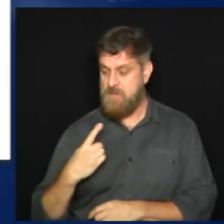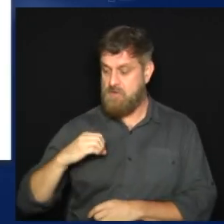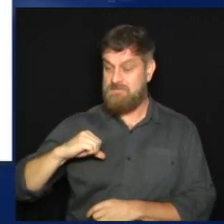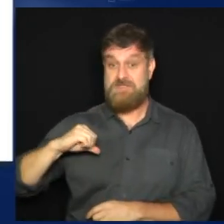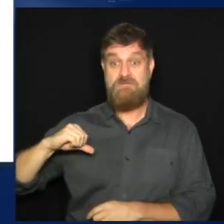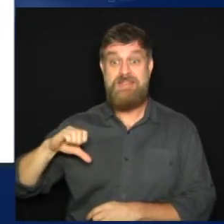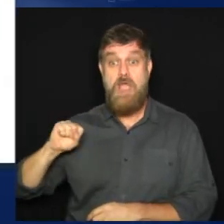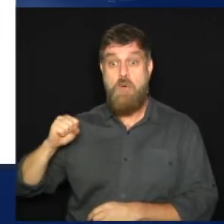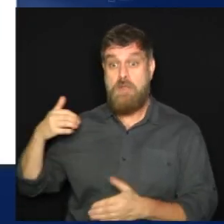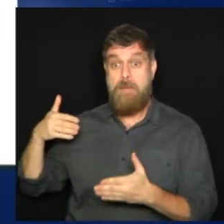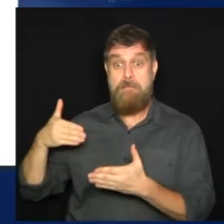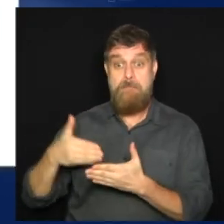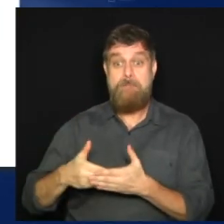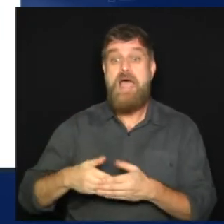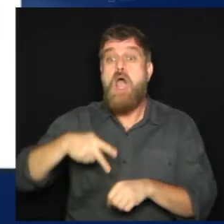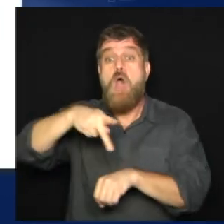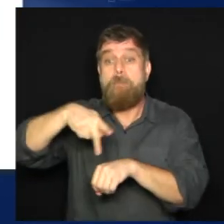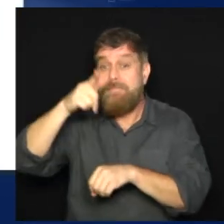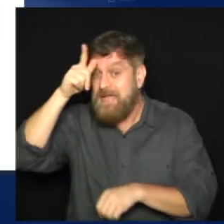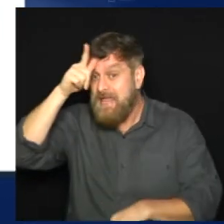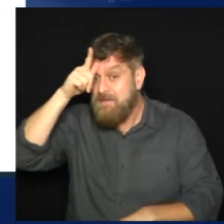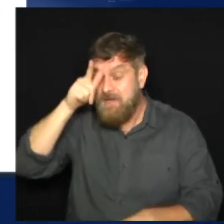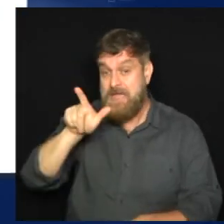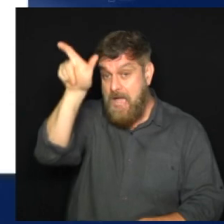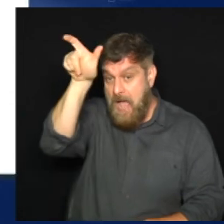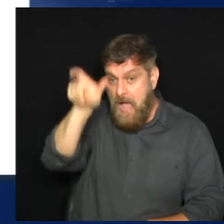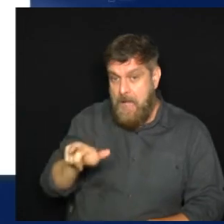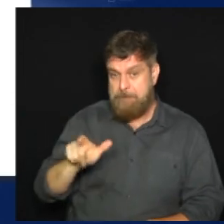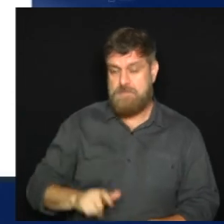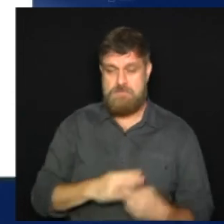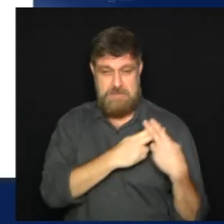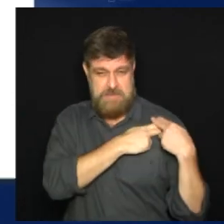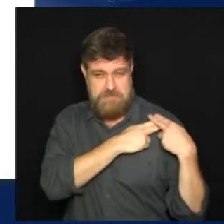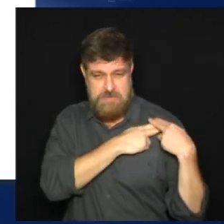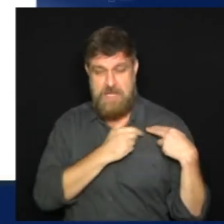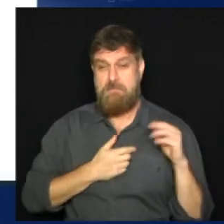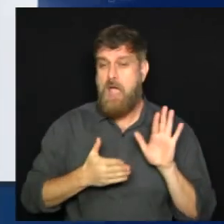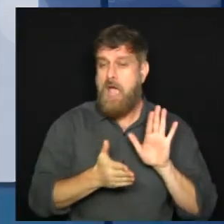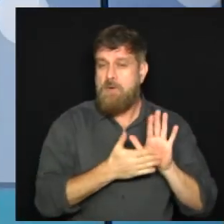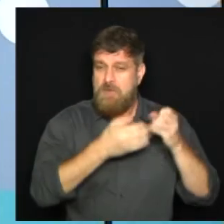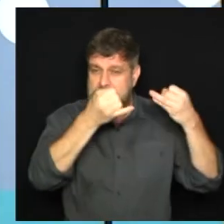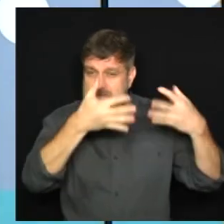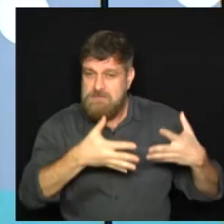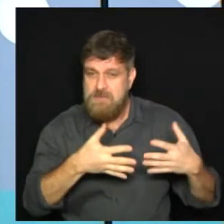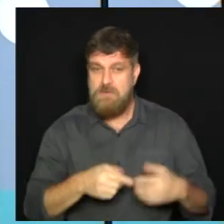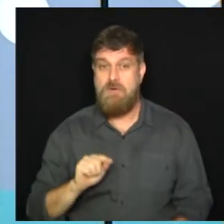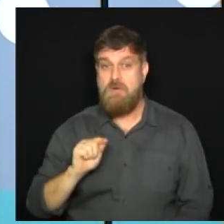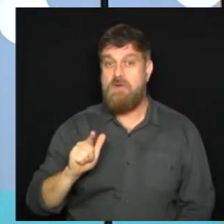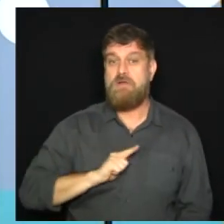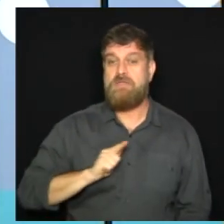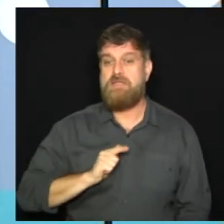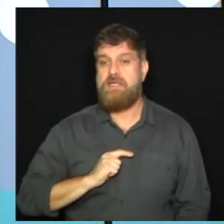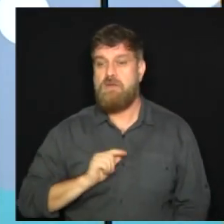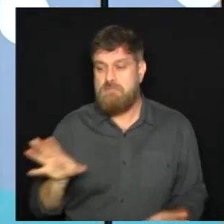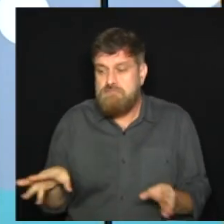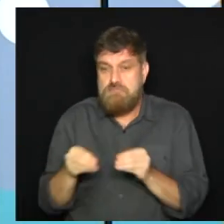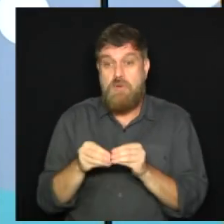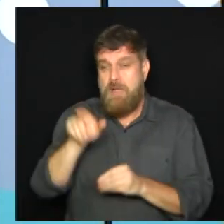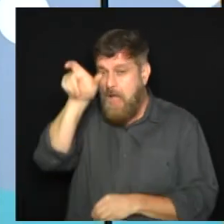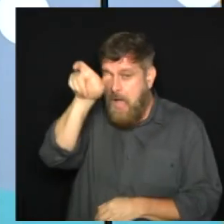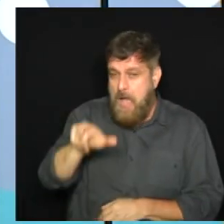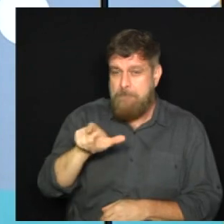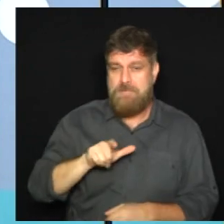Campinas está na disputa com o curta Desvio, na 21ª edição da mostra competitiva de um festival de cinema